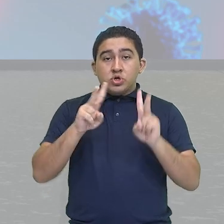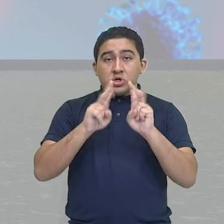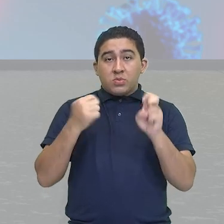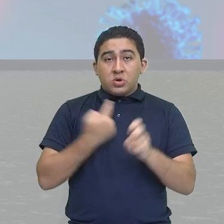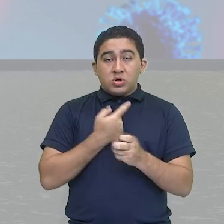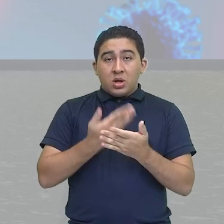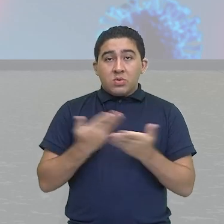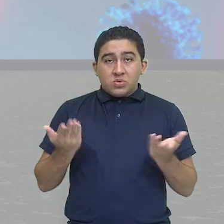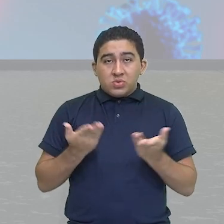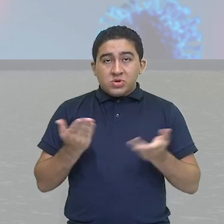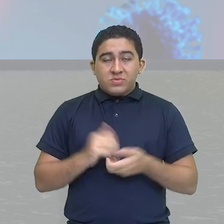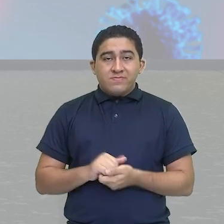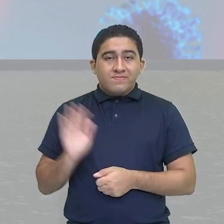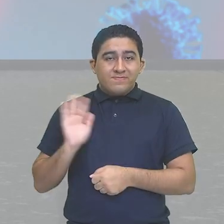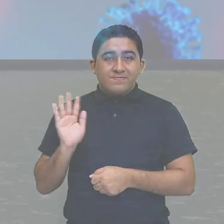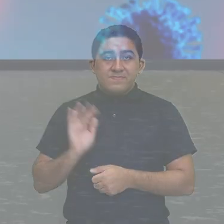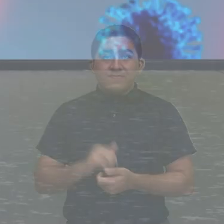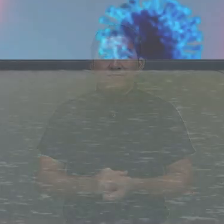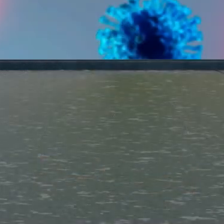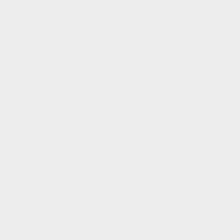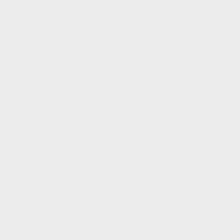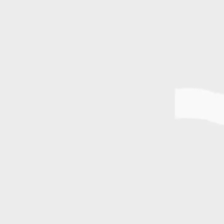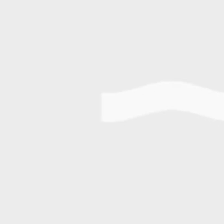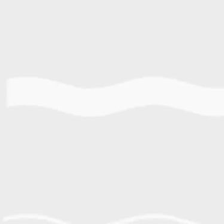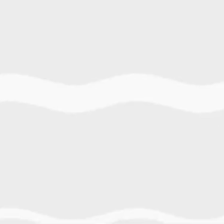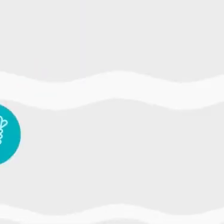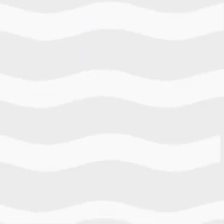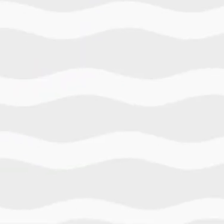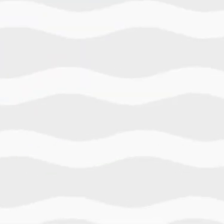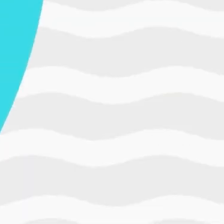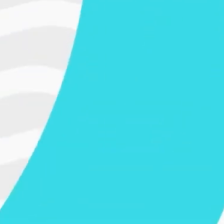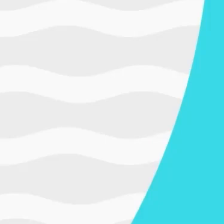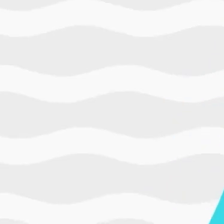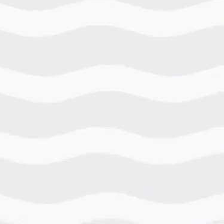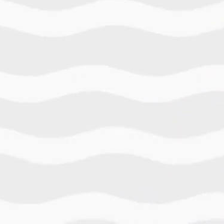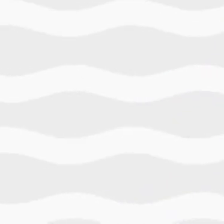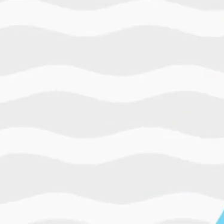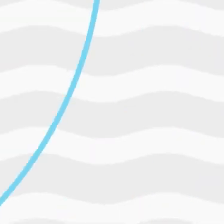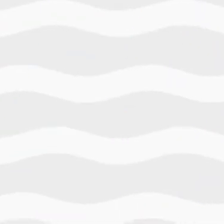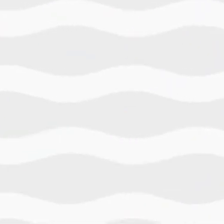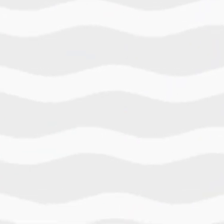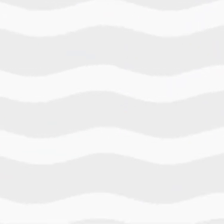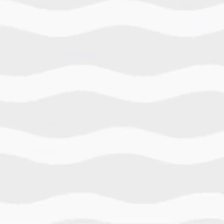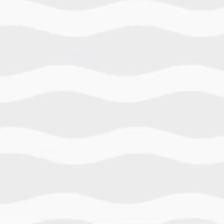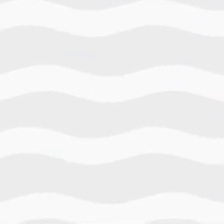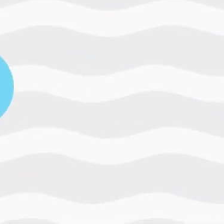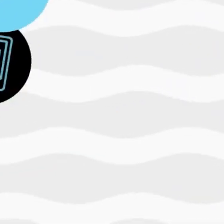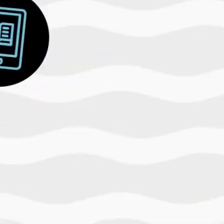tivemos na nossa aula de hoje. Tchau.